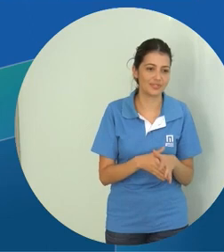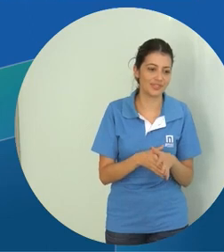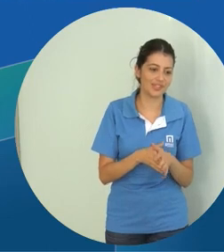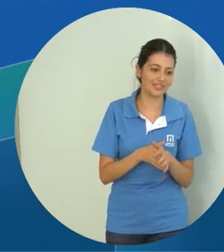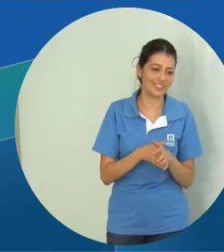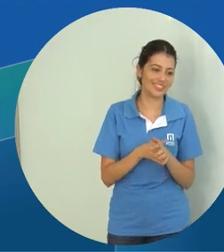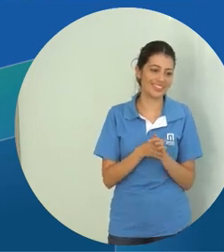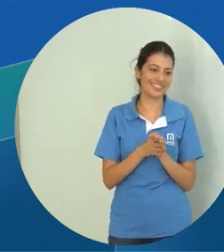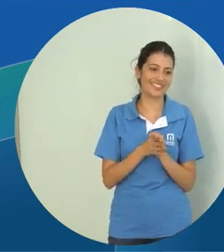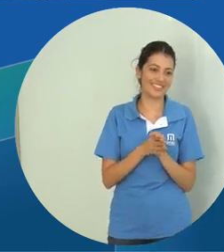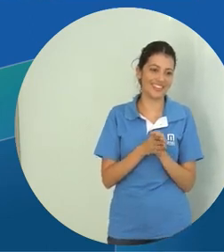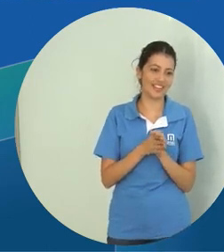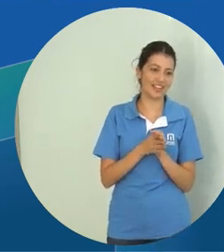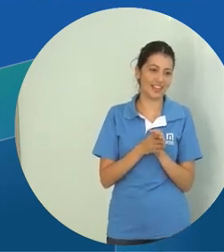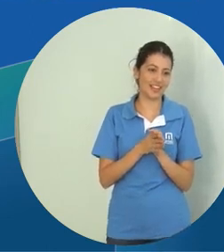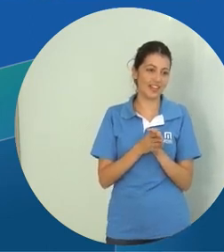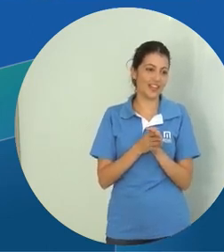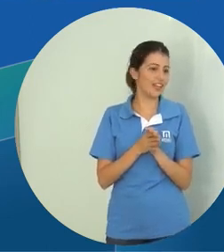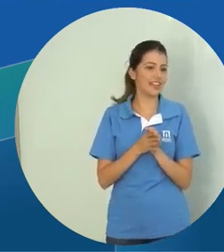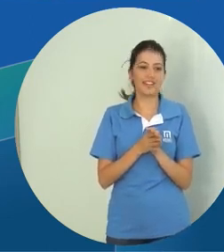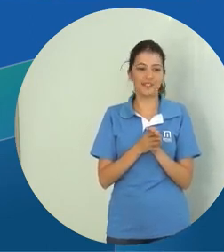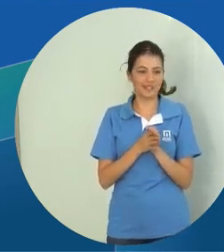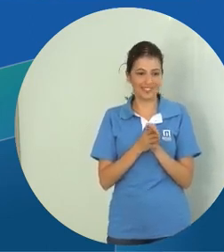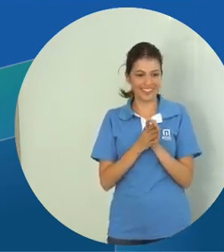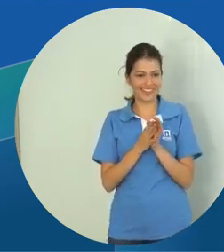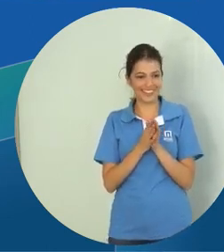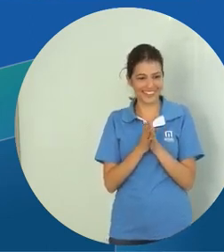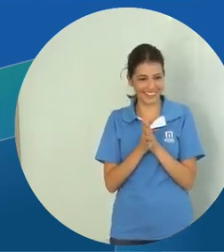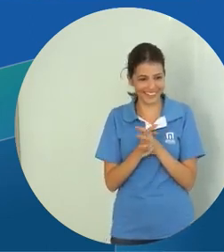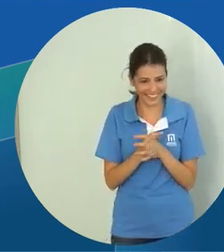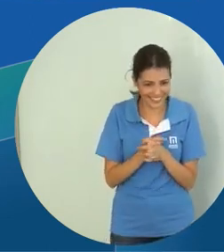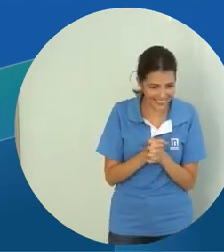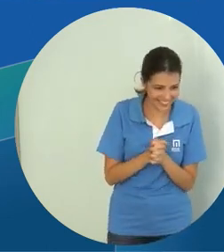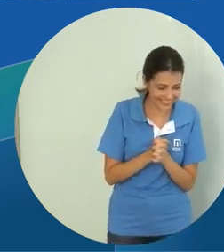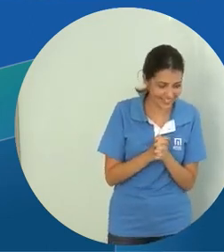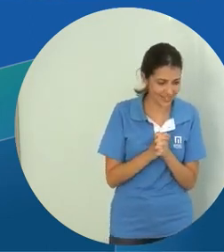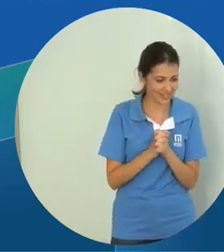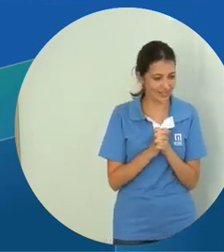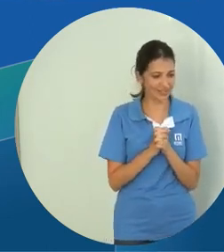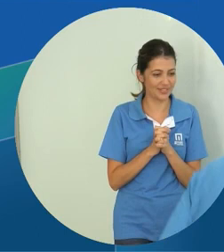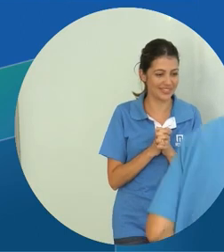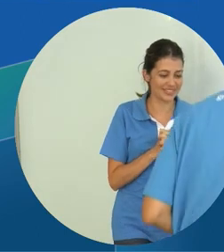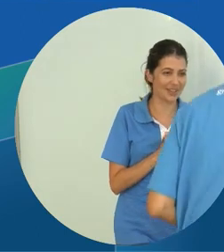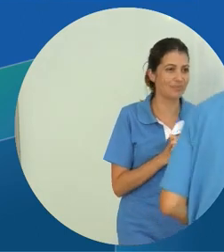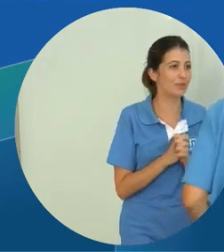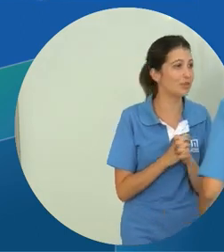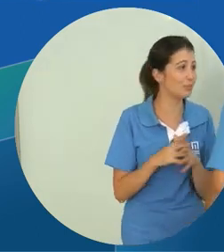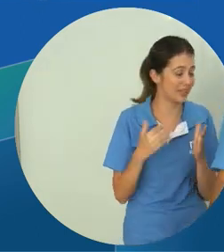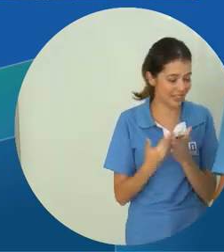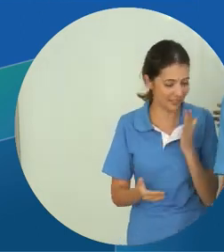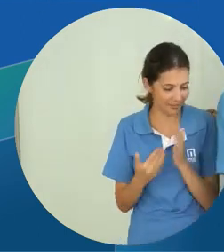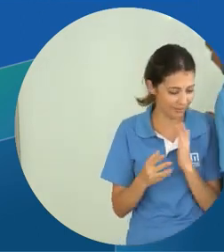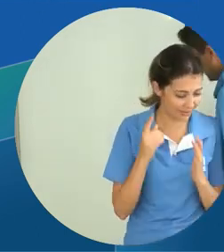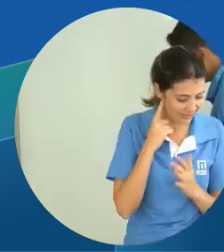que tinha um problema, a questão ambiental da calda de cimento, dela penetrar no solo e assim que foi infiltrando, ela poder